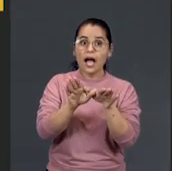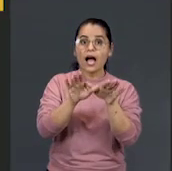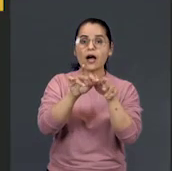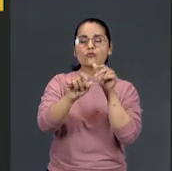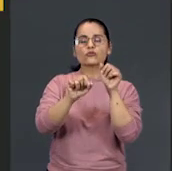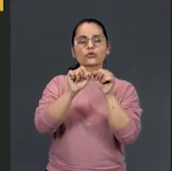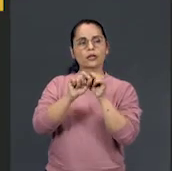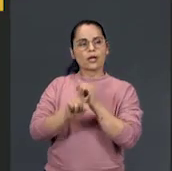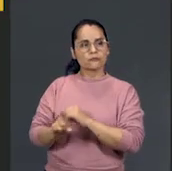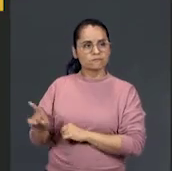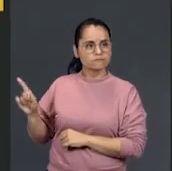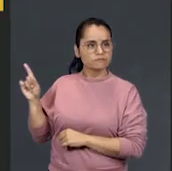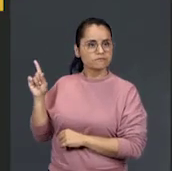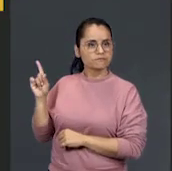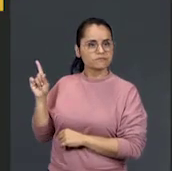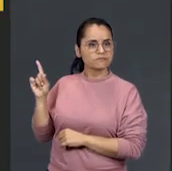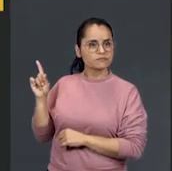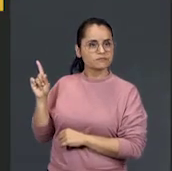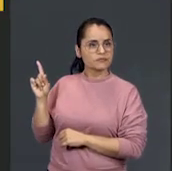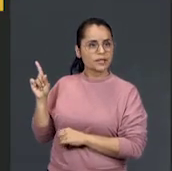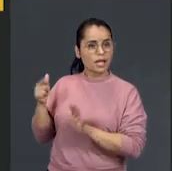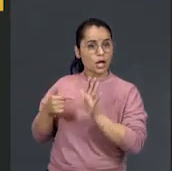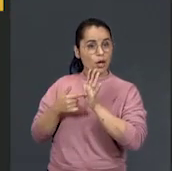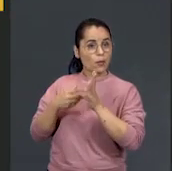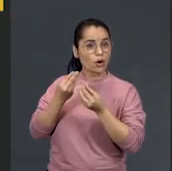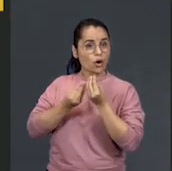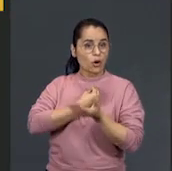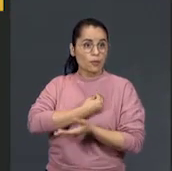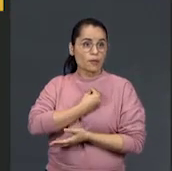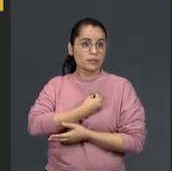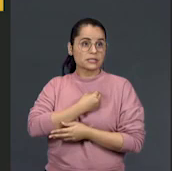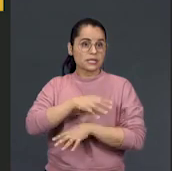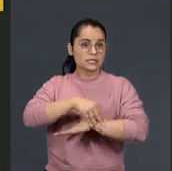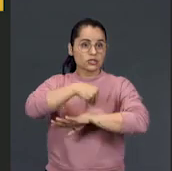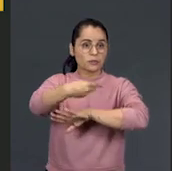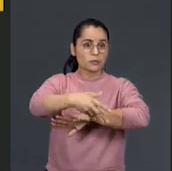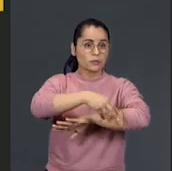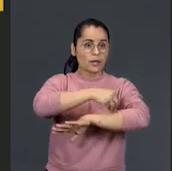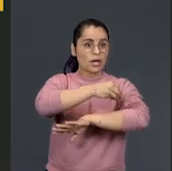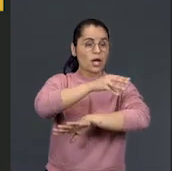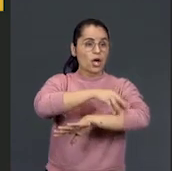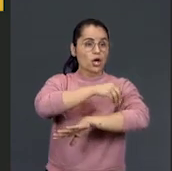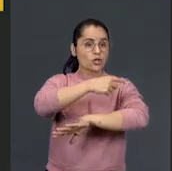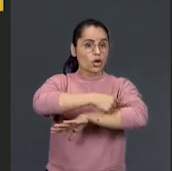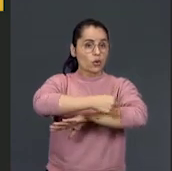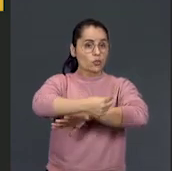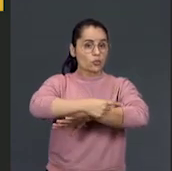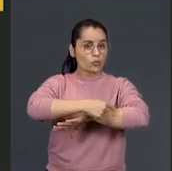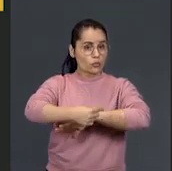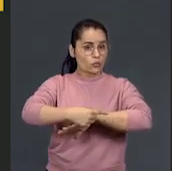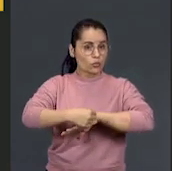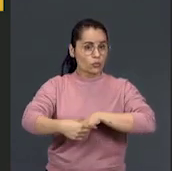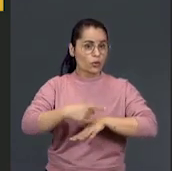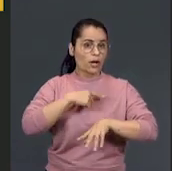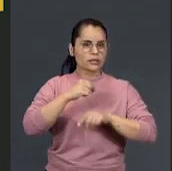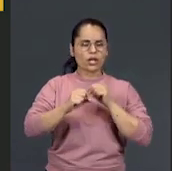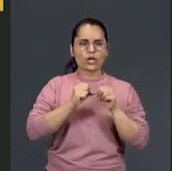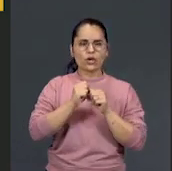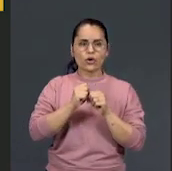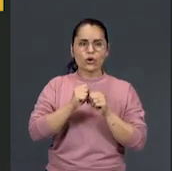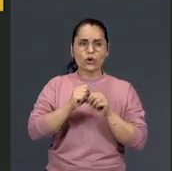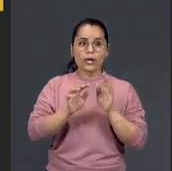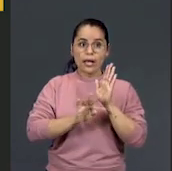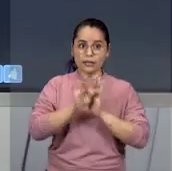são tetrápodes que se destacam pela presença de penas, né? São animais endotérmicos que controlam a temperatura